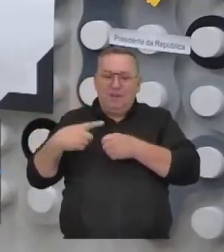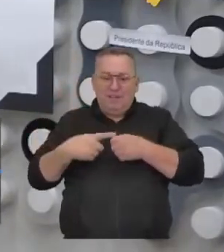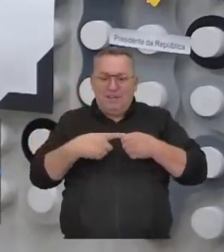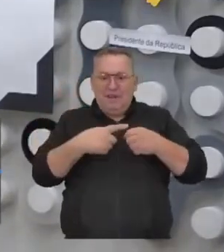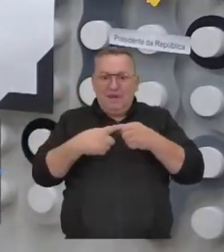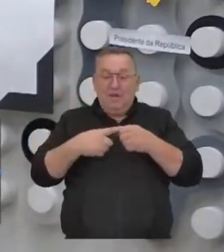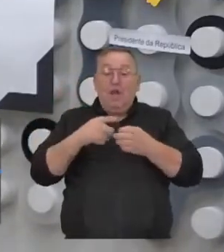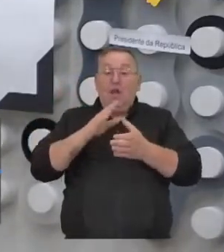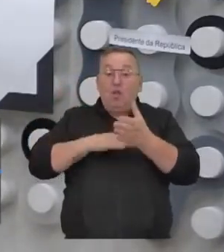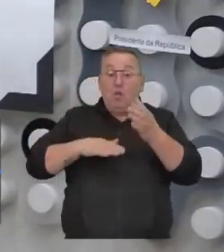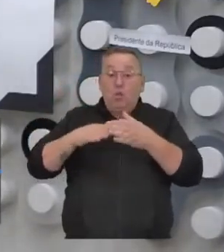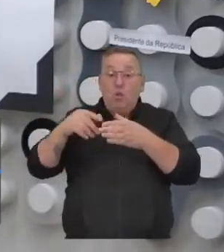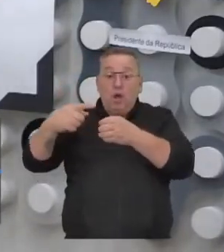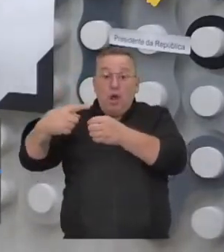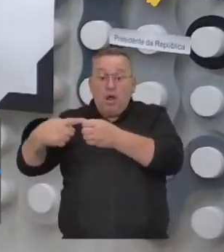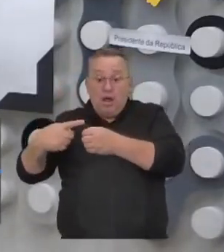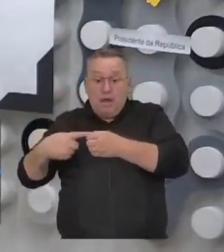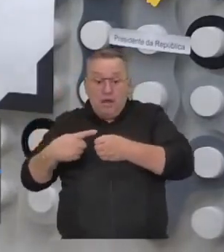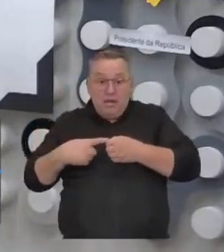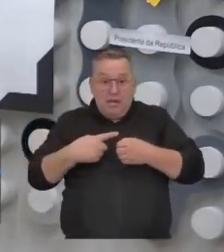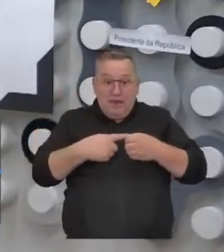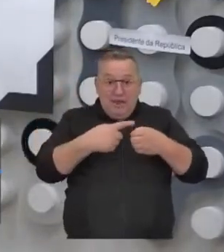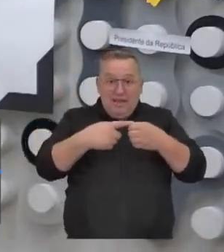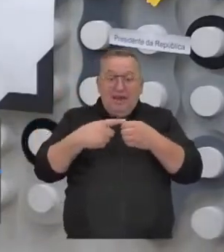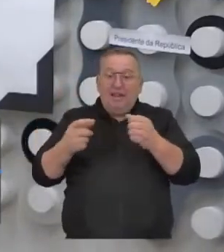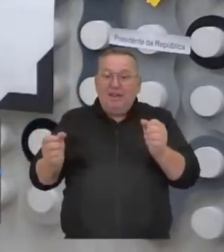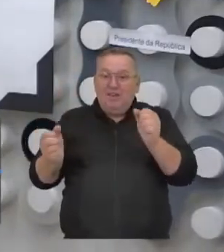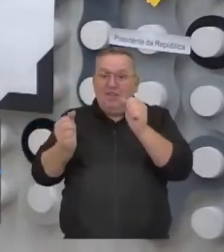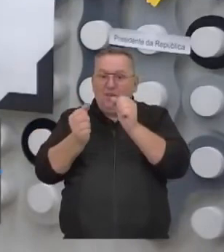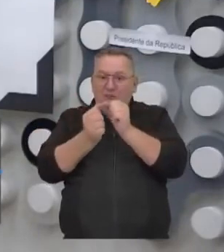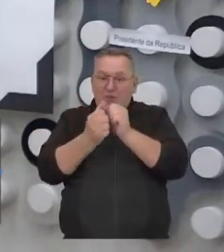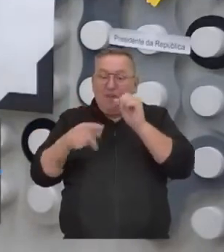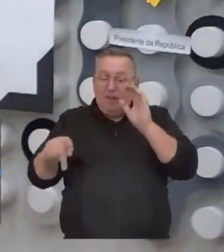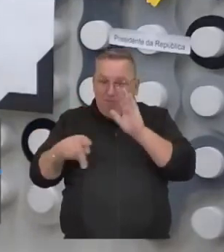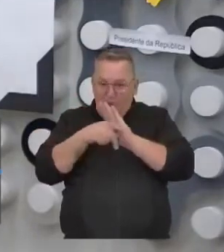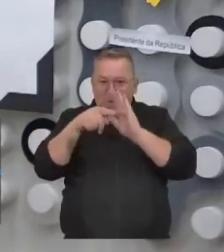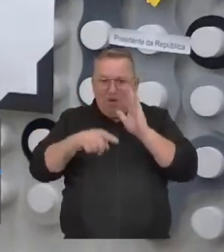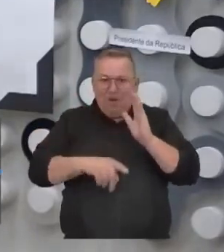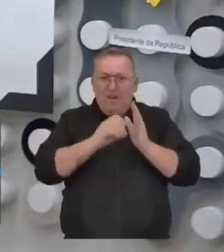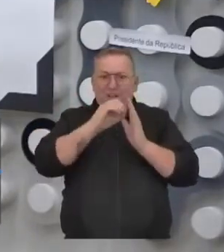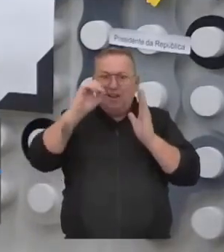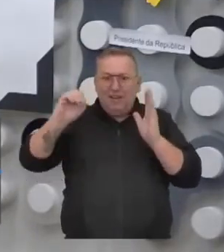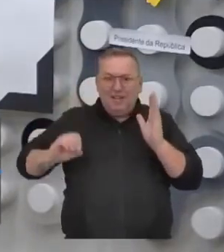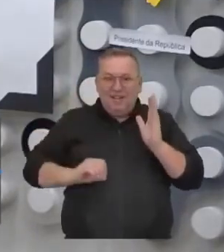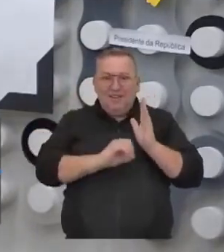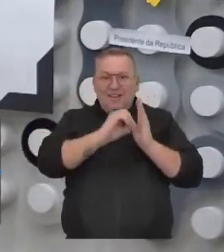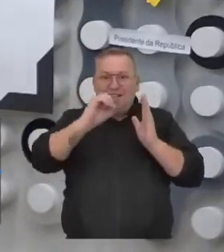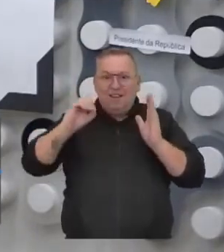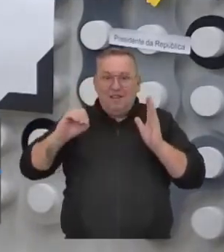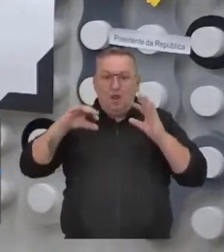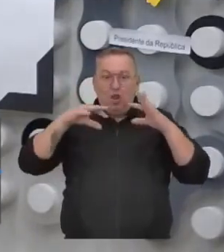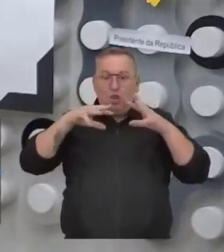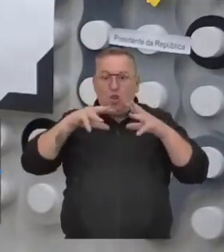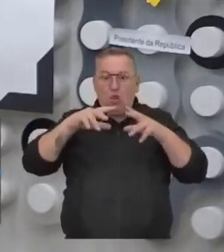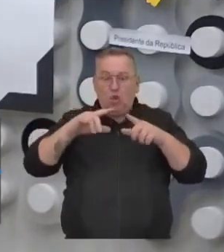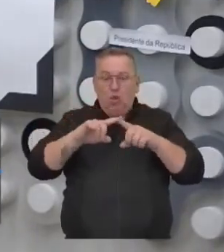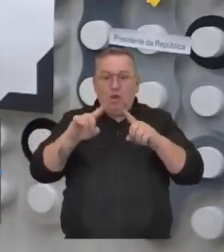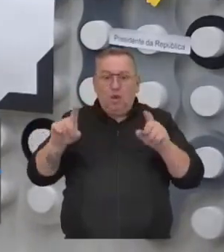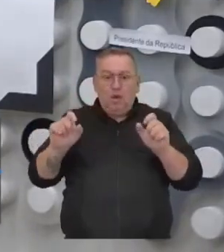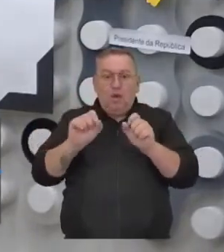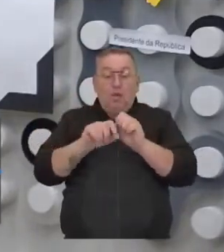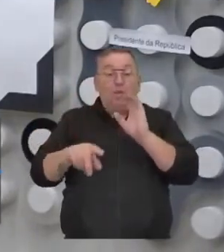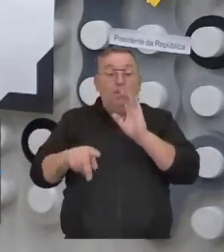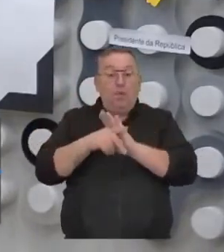Todas essas cidades aí que acompanham a gente aí no Centro de Mídias, todas essas cidades aí fazem parte